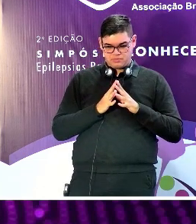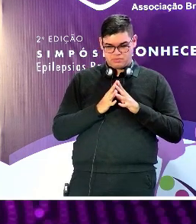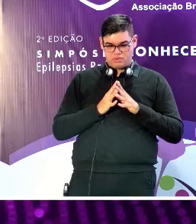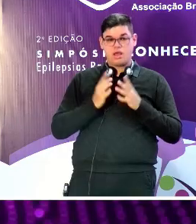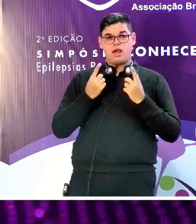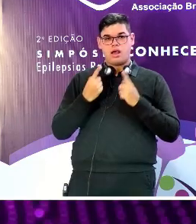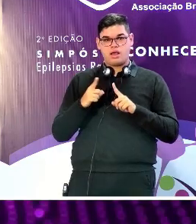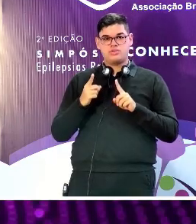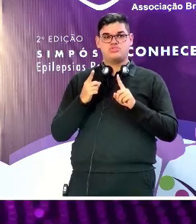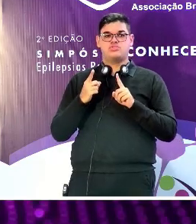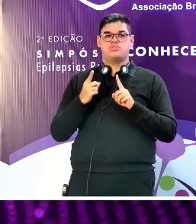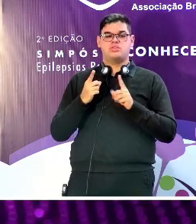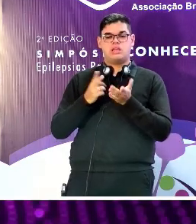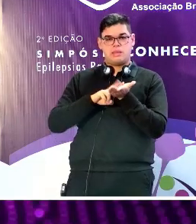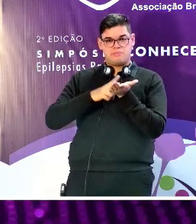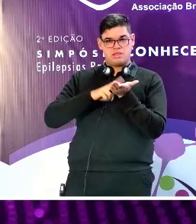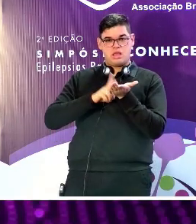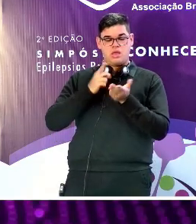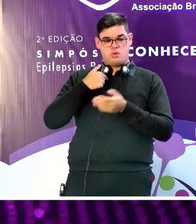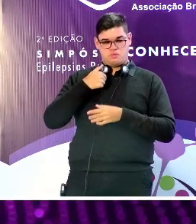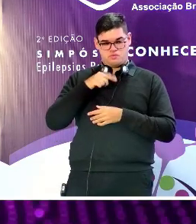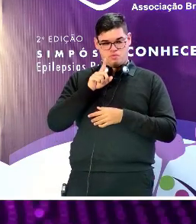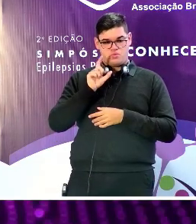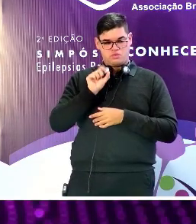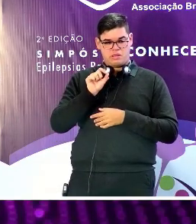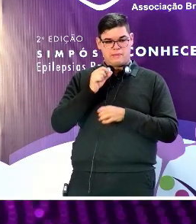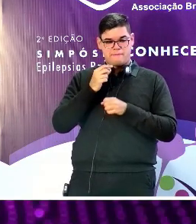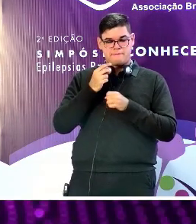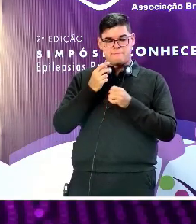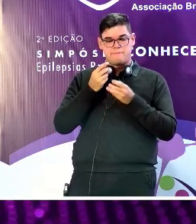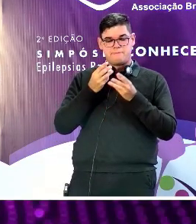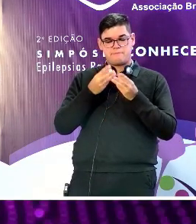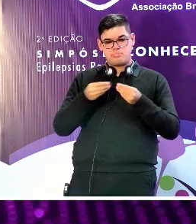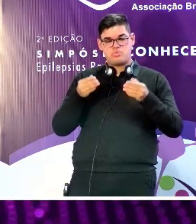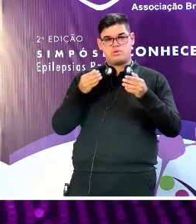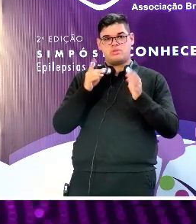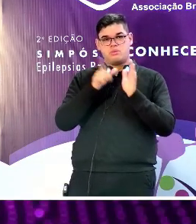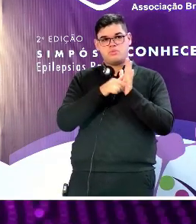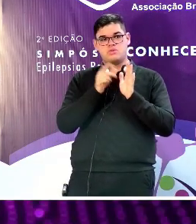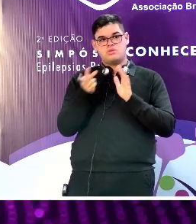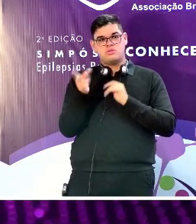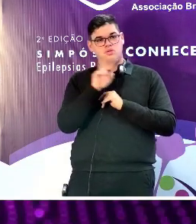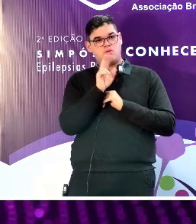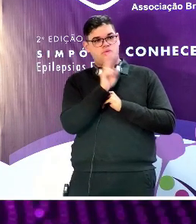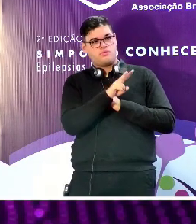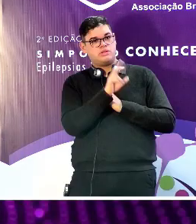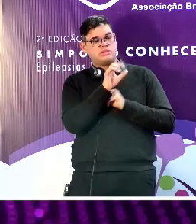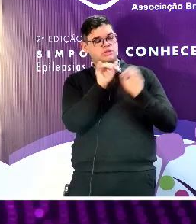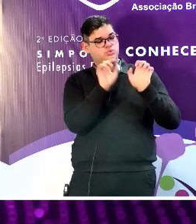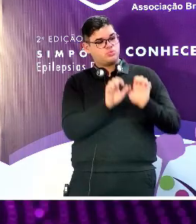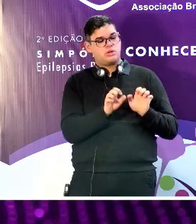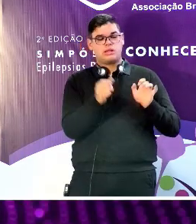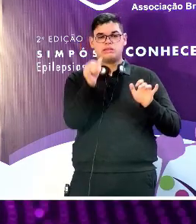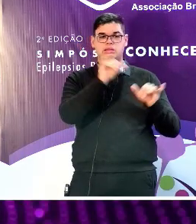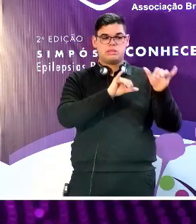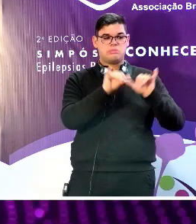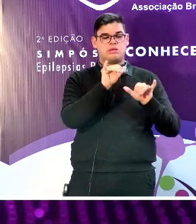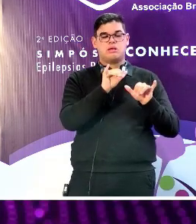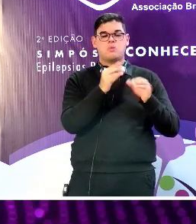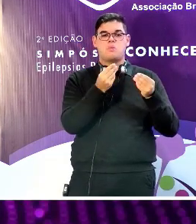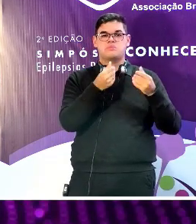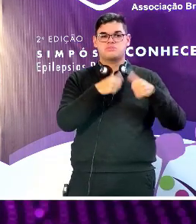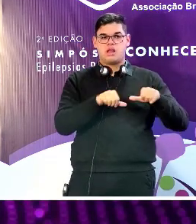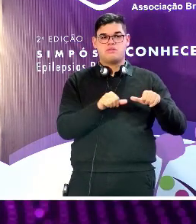antiepilético, eu fui purificar, e depois eu fui identificar a sua estrutura química. Então, são várias etapas,